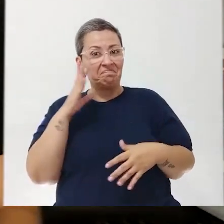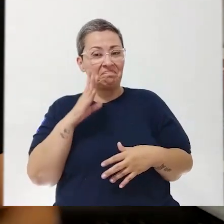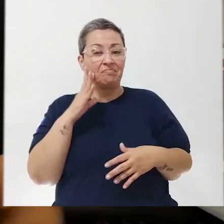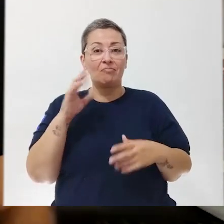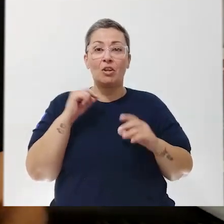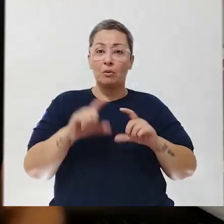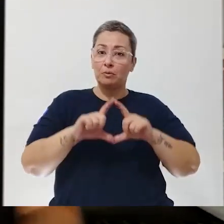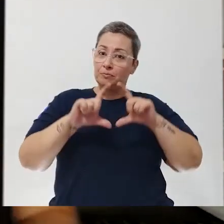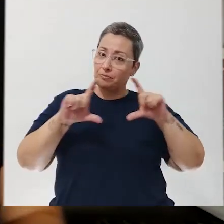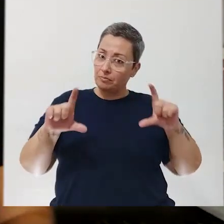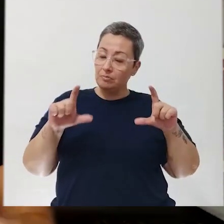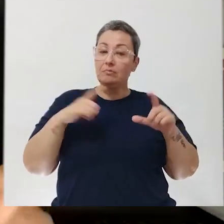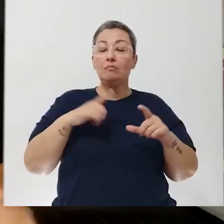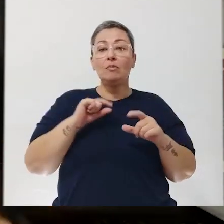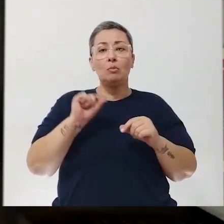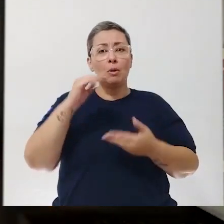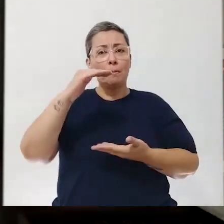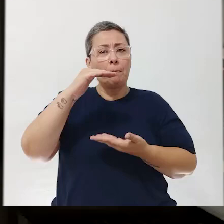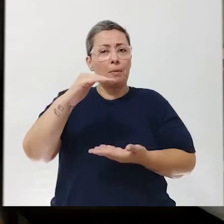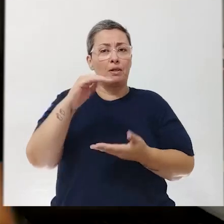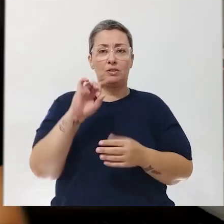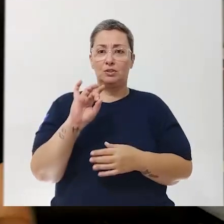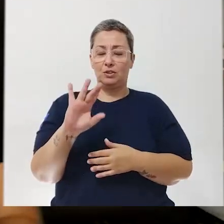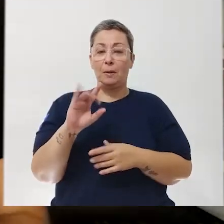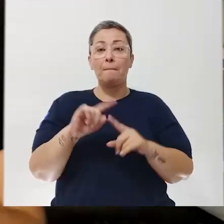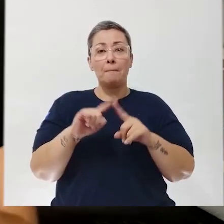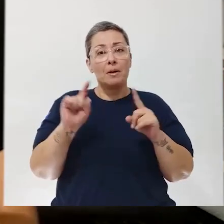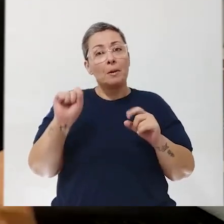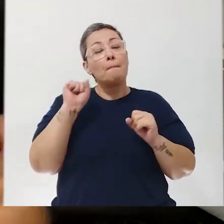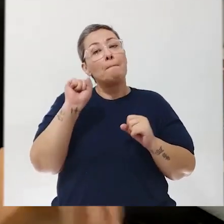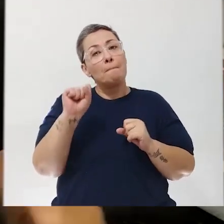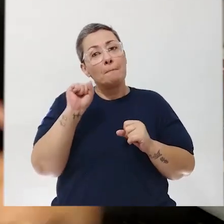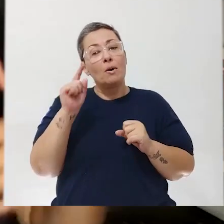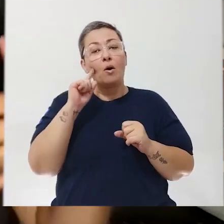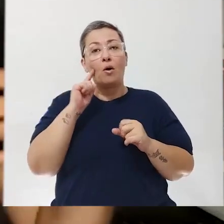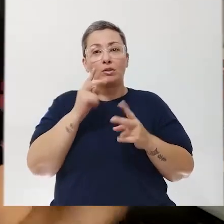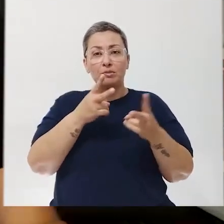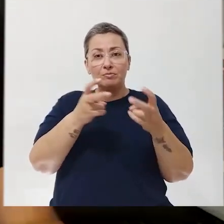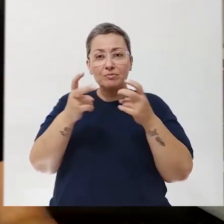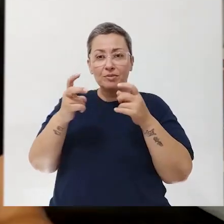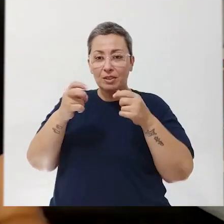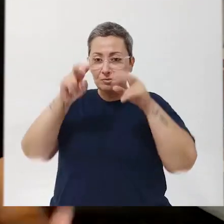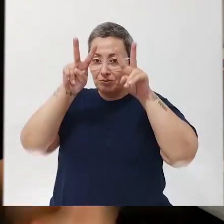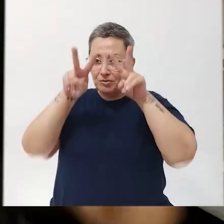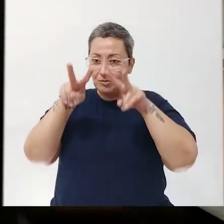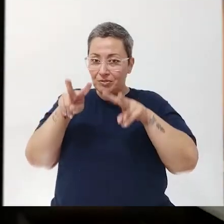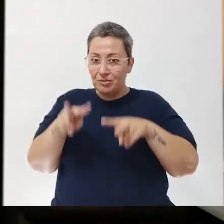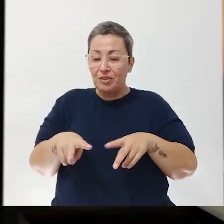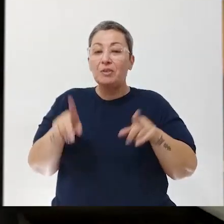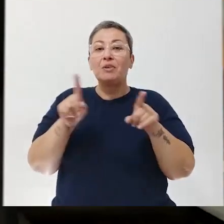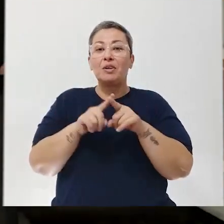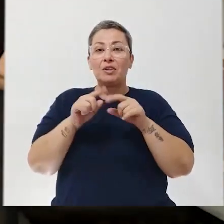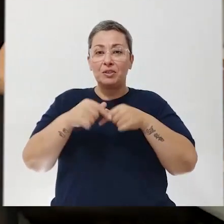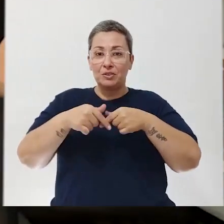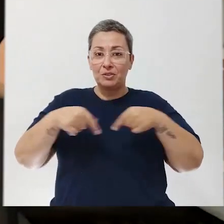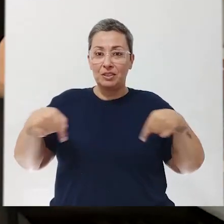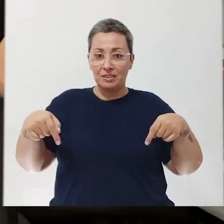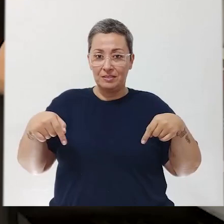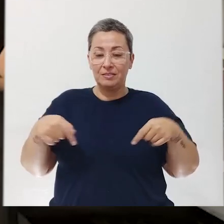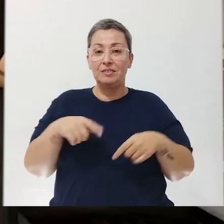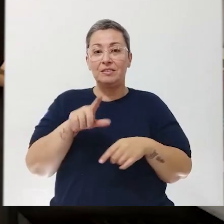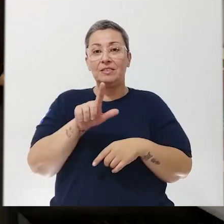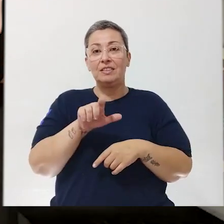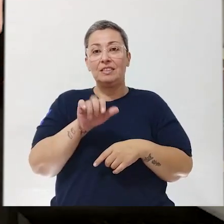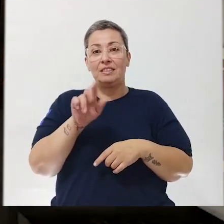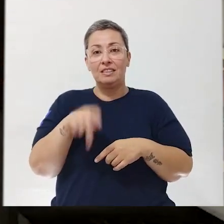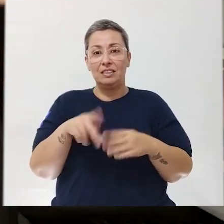vocês, na verdade, um pequeno trecho, uma parte desse cordel, mas vocês podem ouvi-lo completo acessando esse link aqui embaixo.